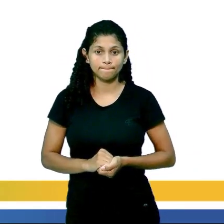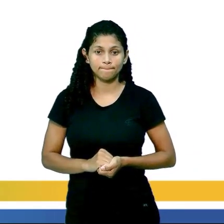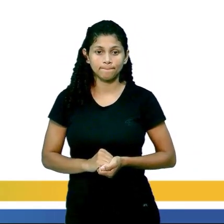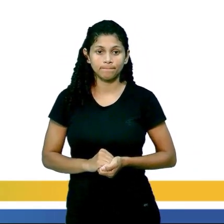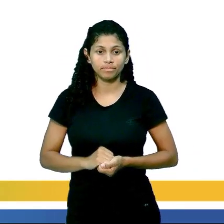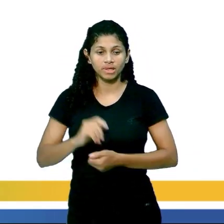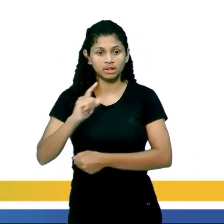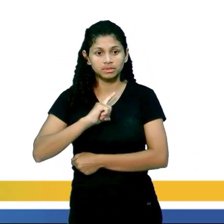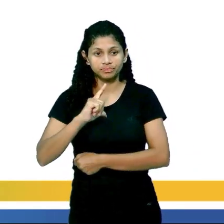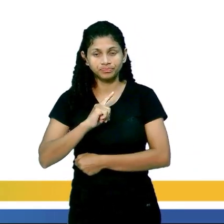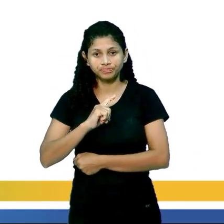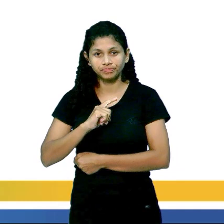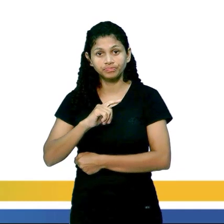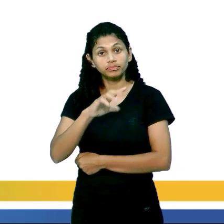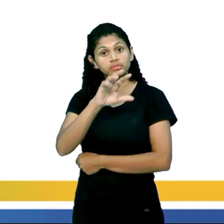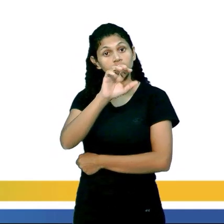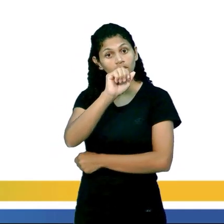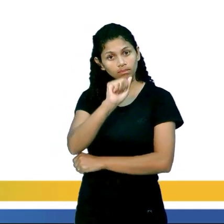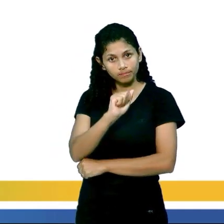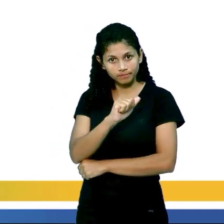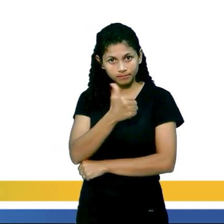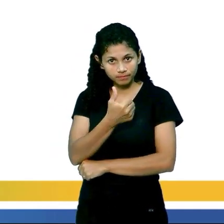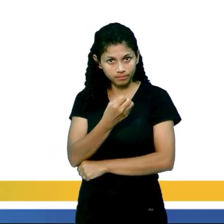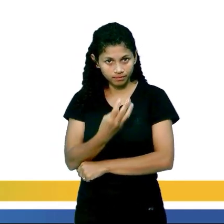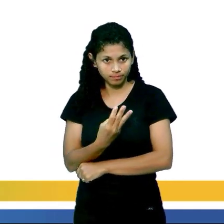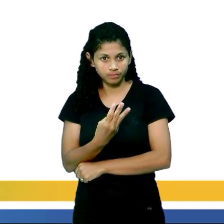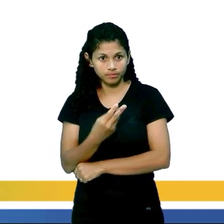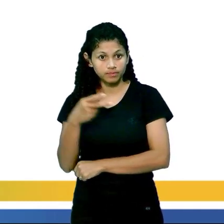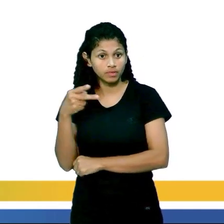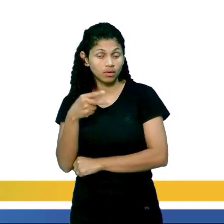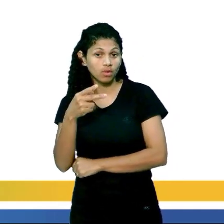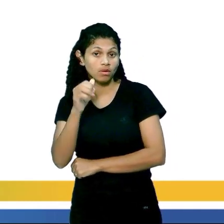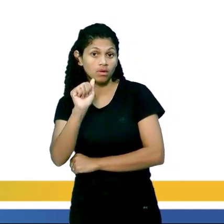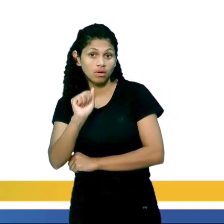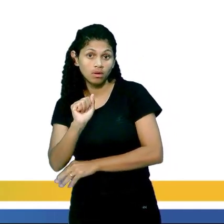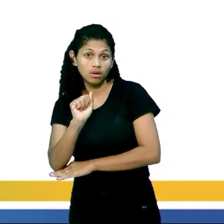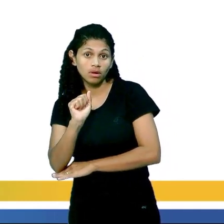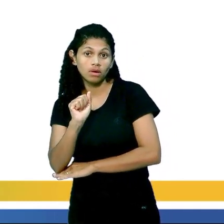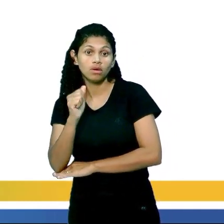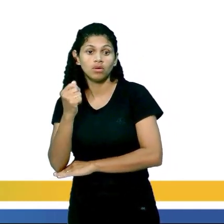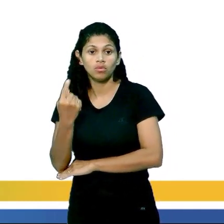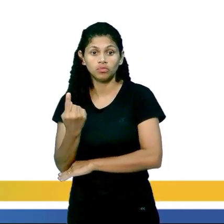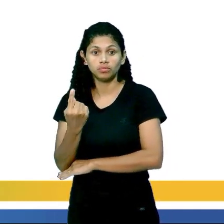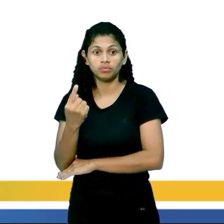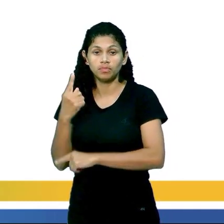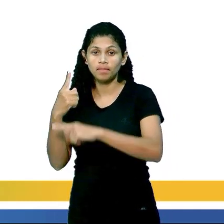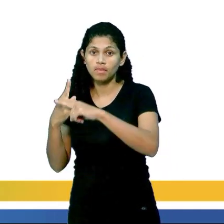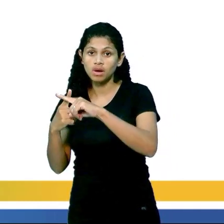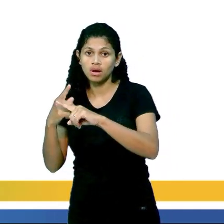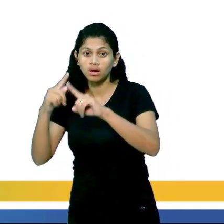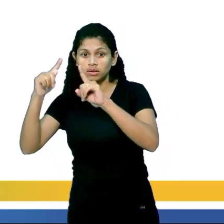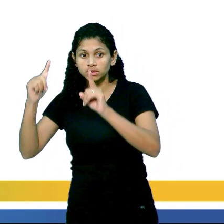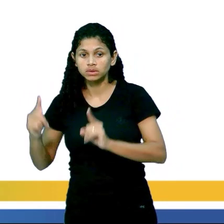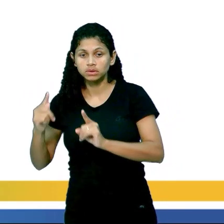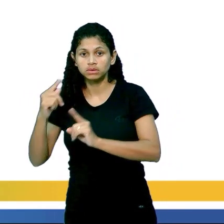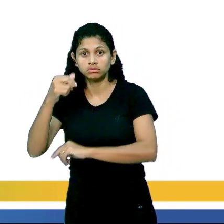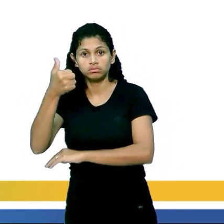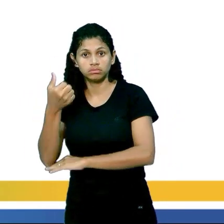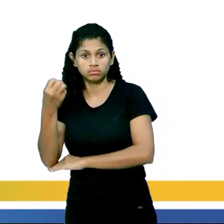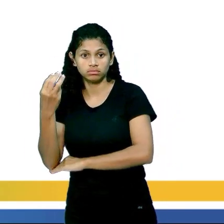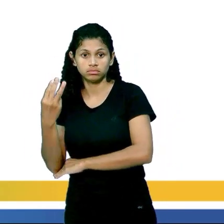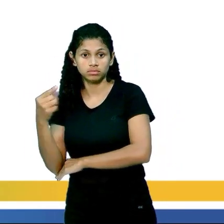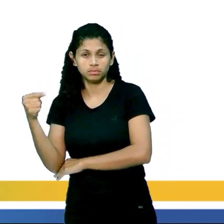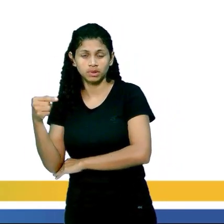Temos aí o A13 é igual a A1 mais 13 menos 1 vezes